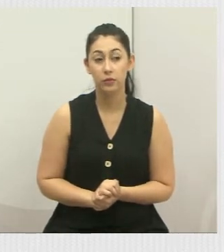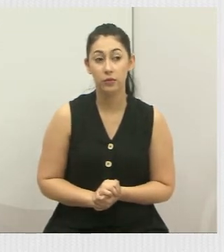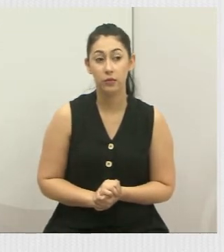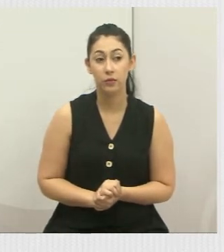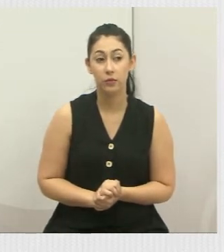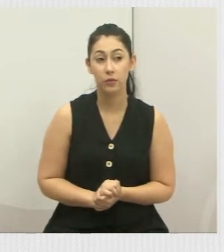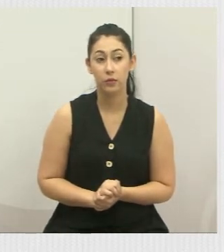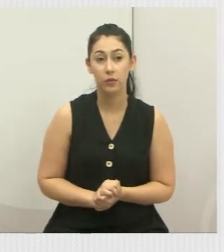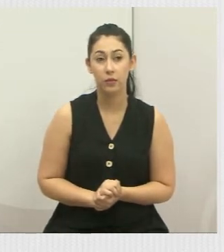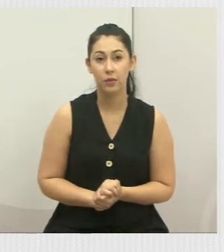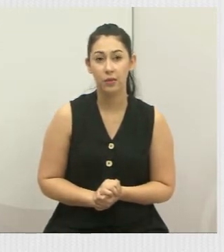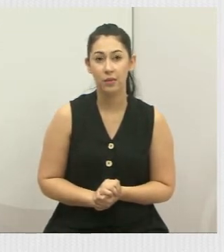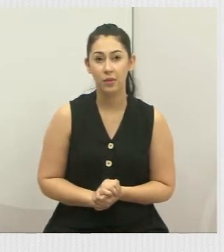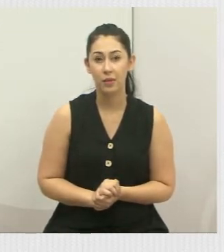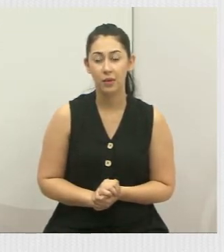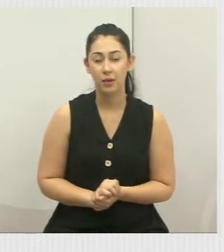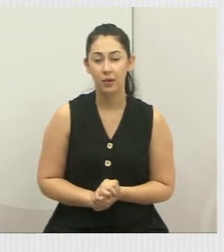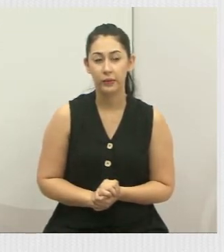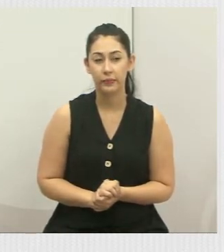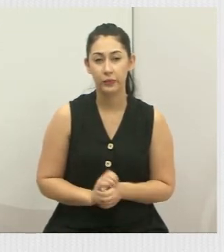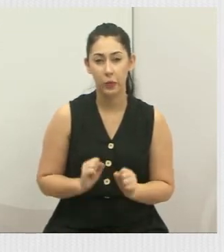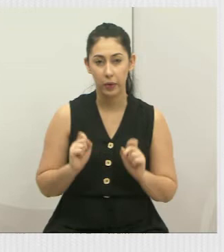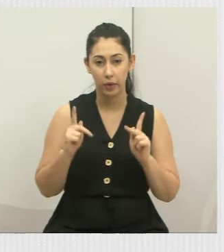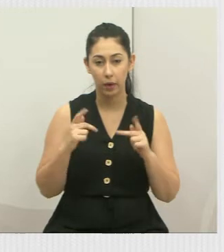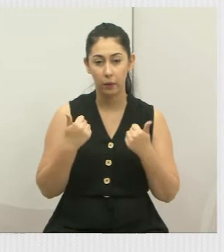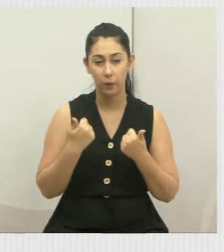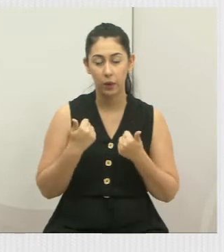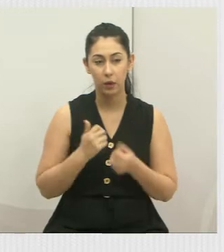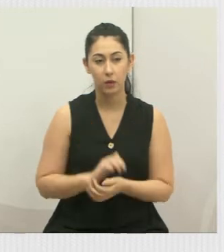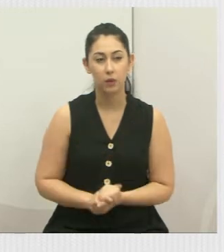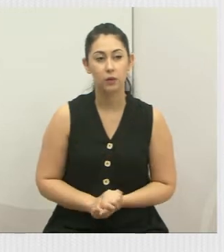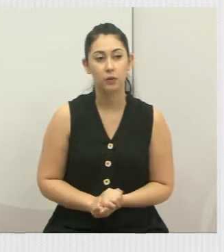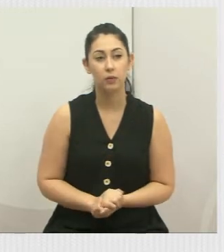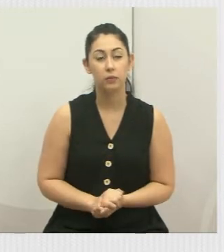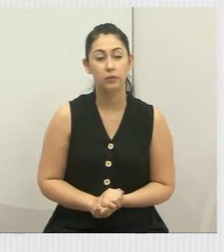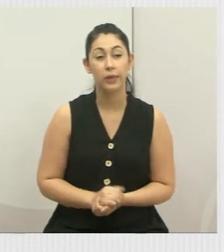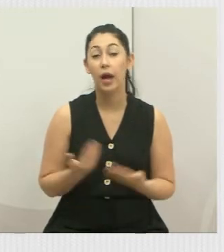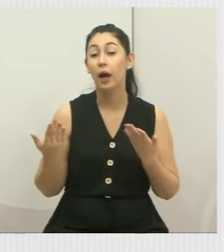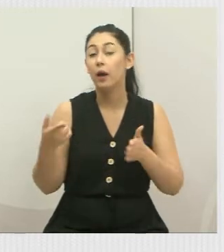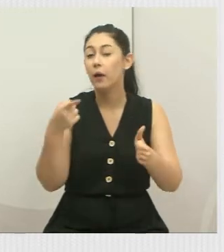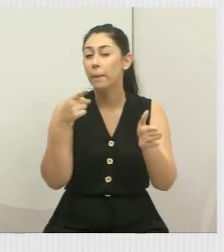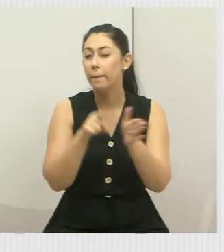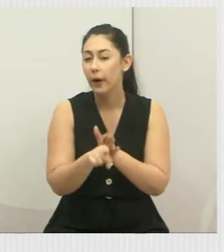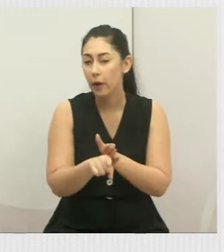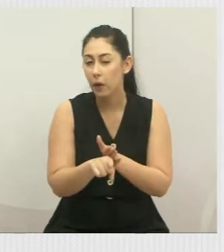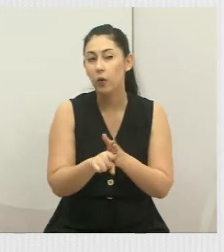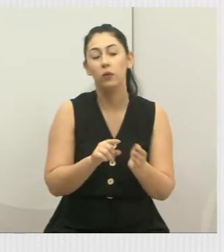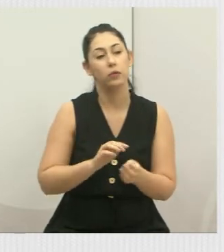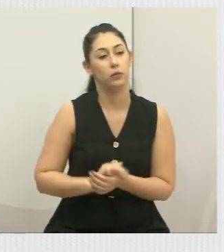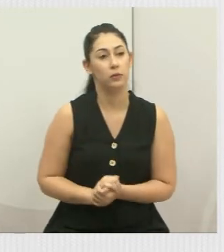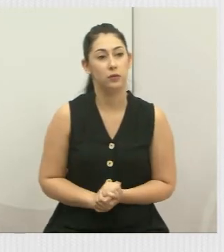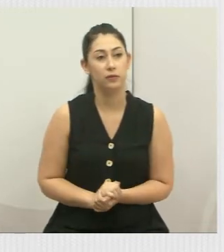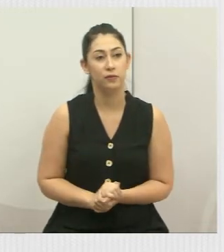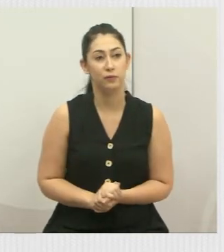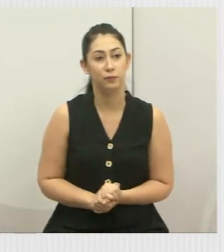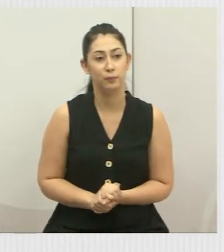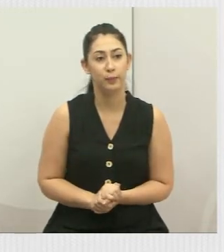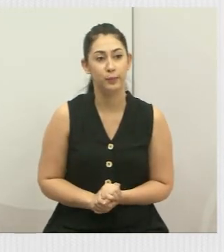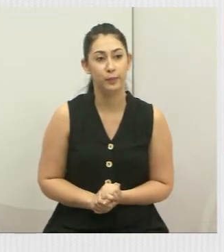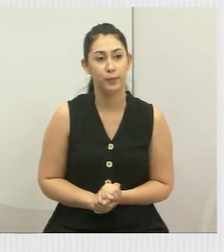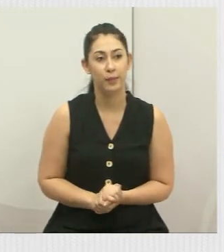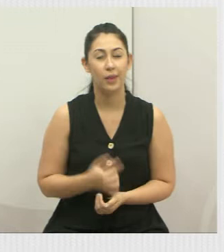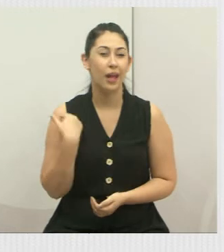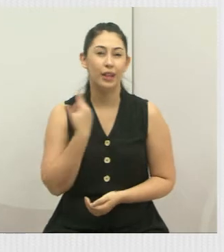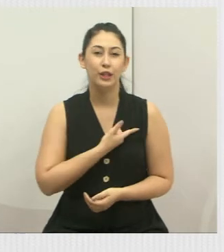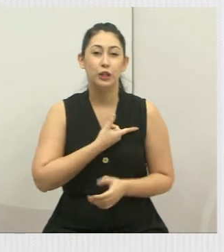pior à esquerda, o melhor à direita. Tá joia? Então, vamos lá às perguntas. Nós não vamos